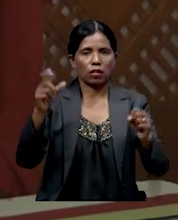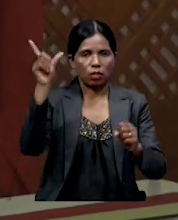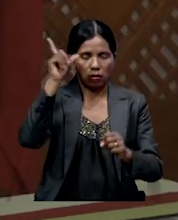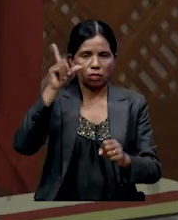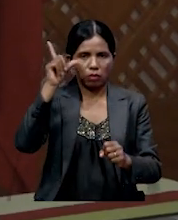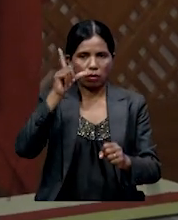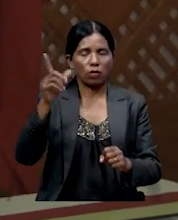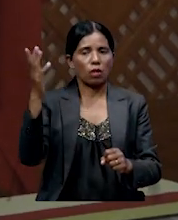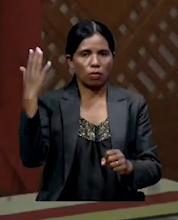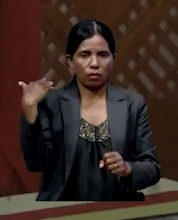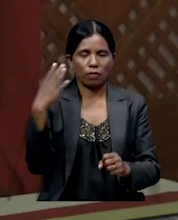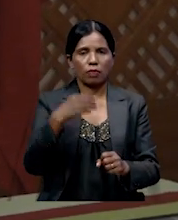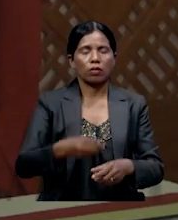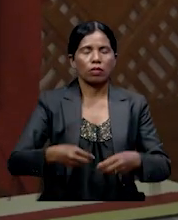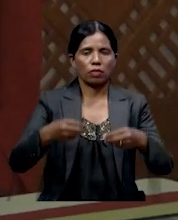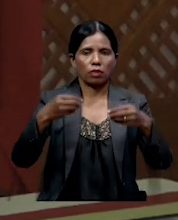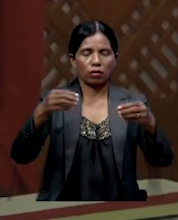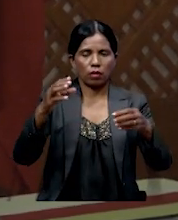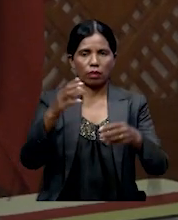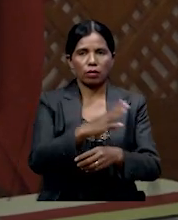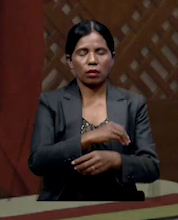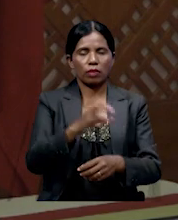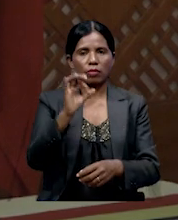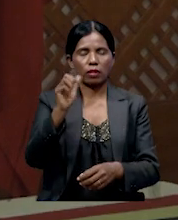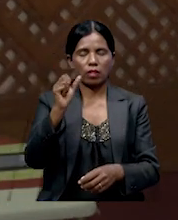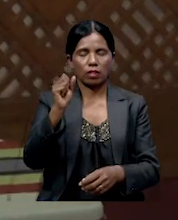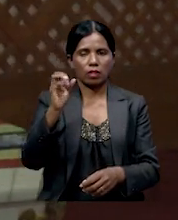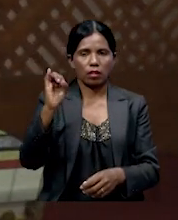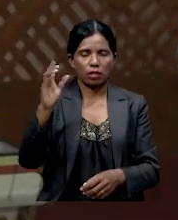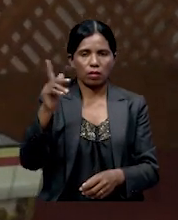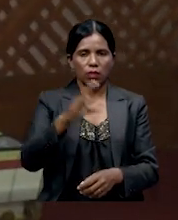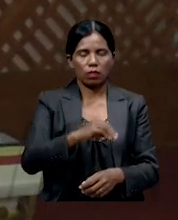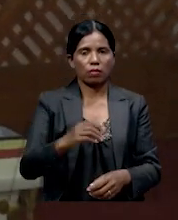Francisco Guterres Lolo, fopose ba Francisco Branco, rode sai diplomata